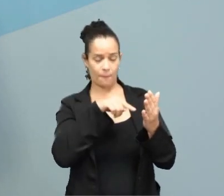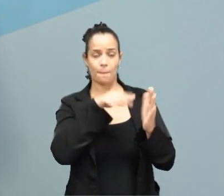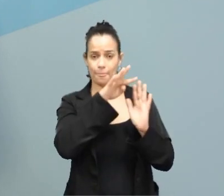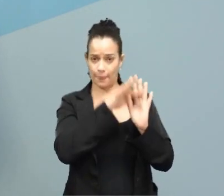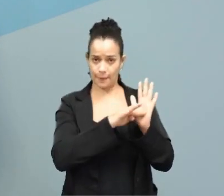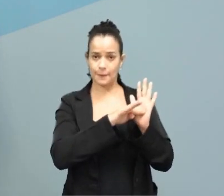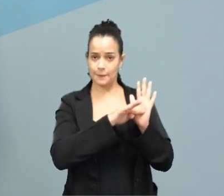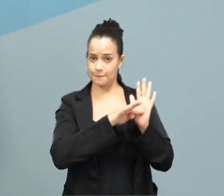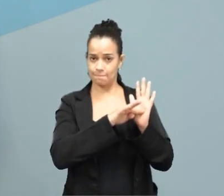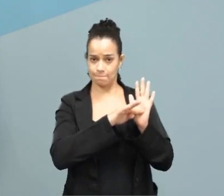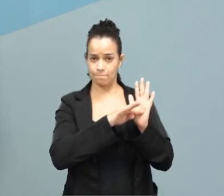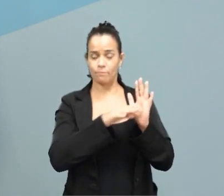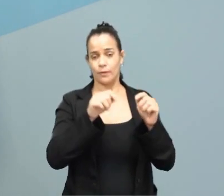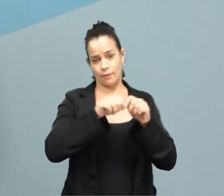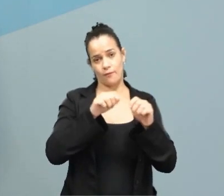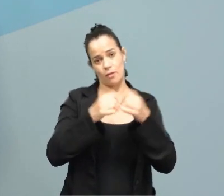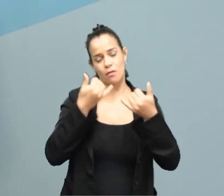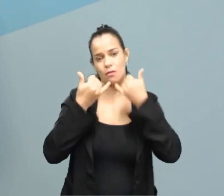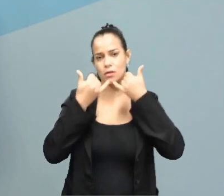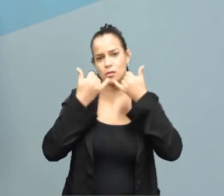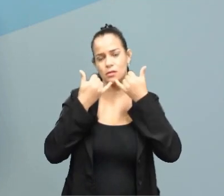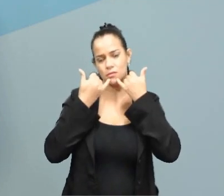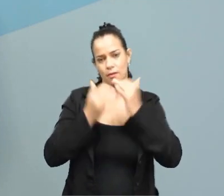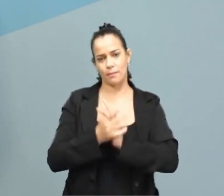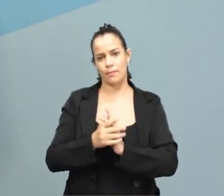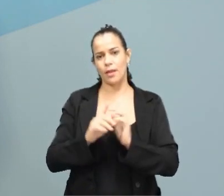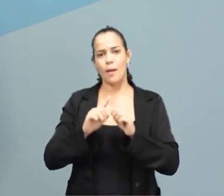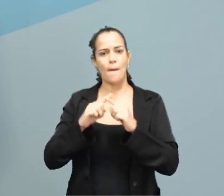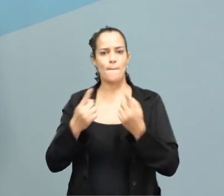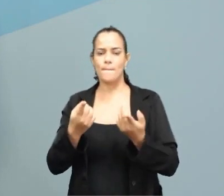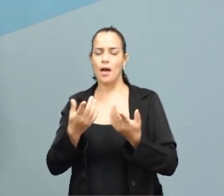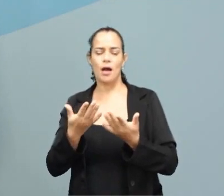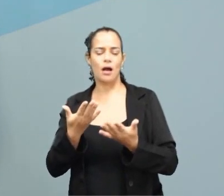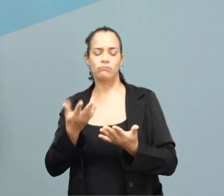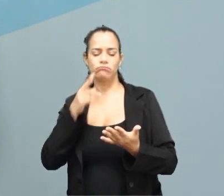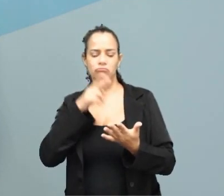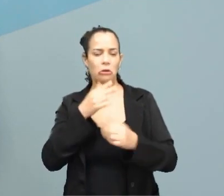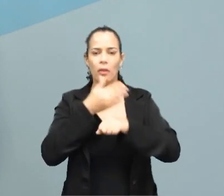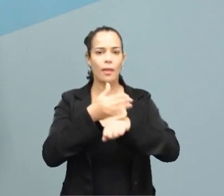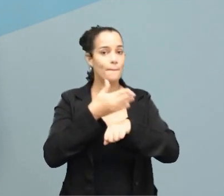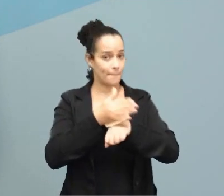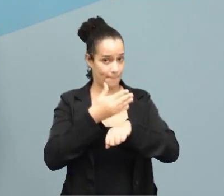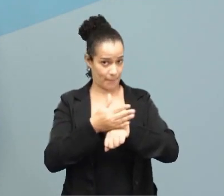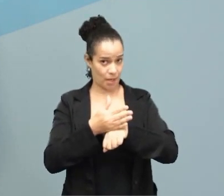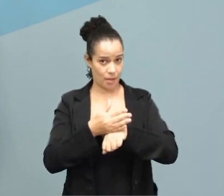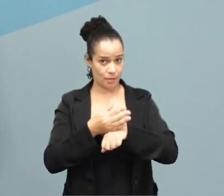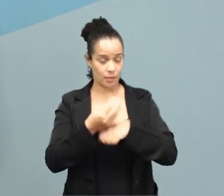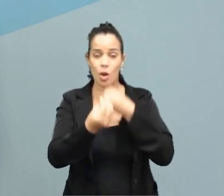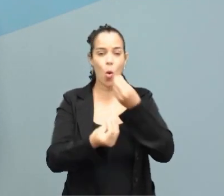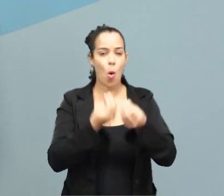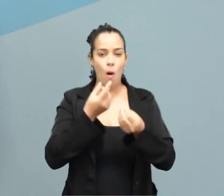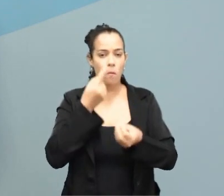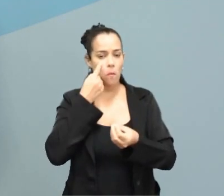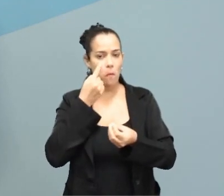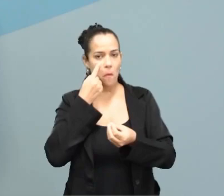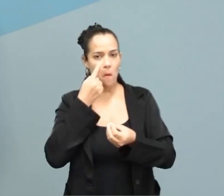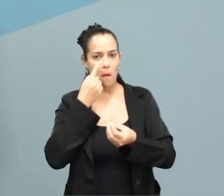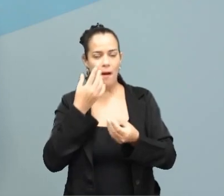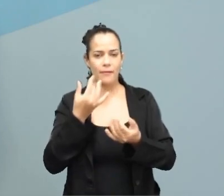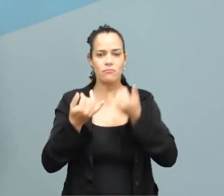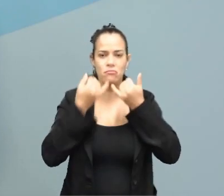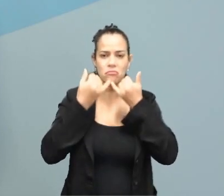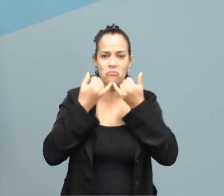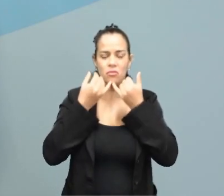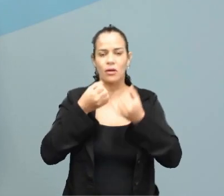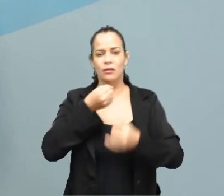é elaborada a notícia, tá? Mas vamos ver na prática. vamos ver em formas de notícia, em